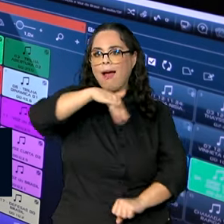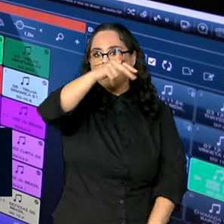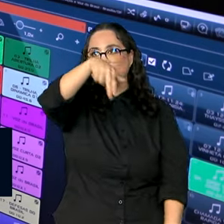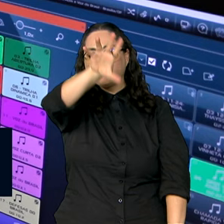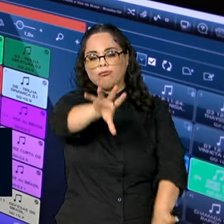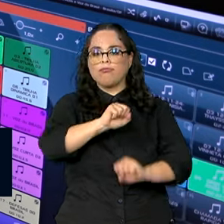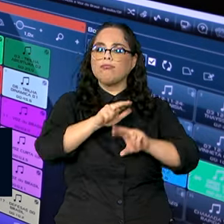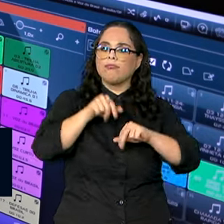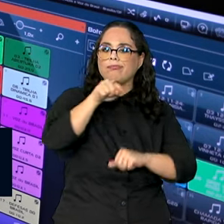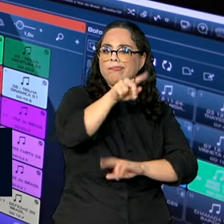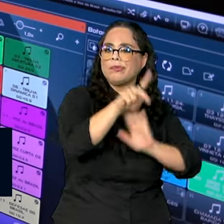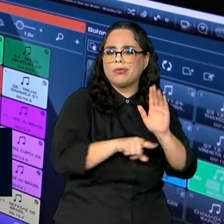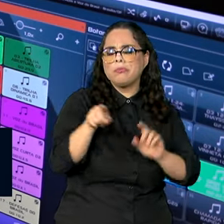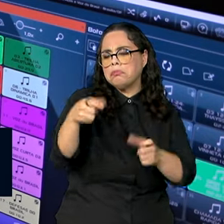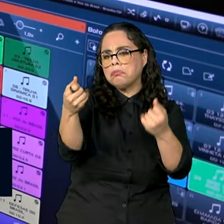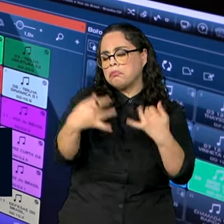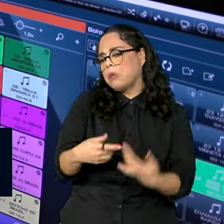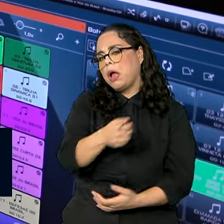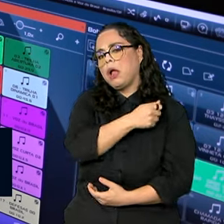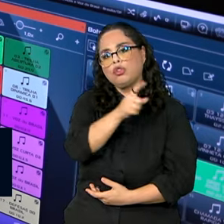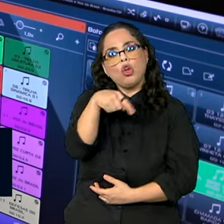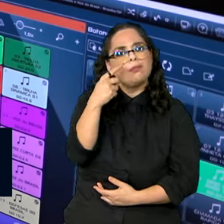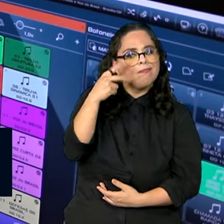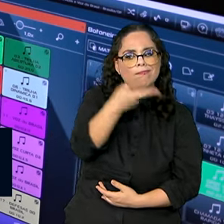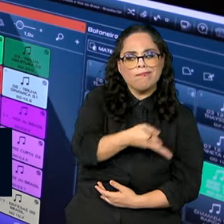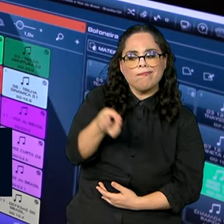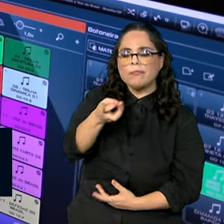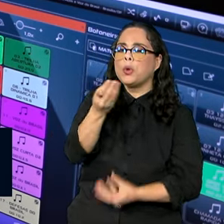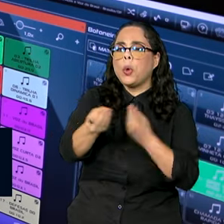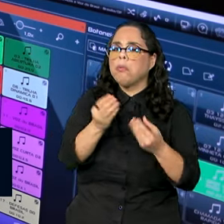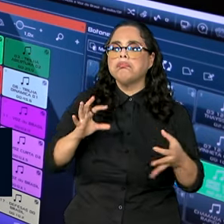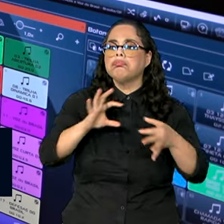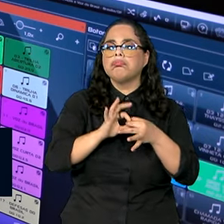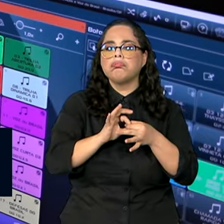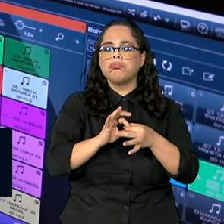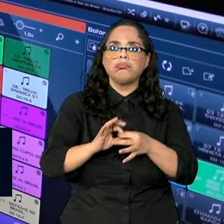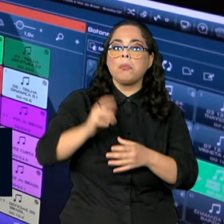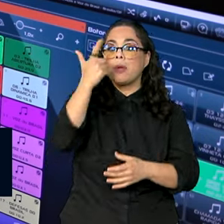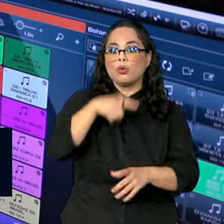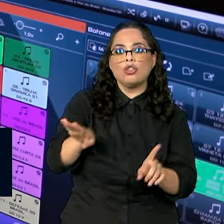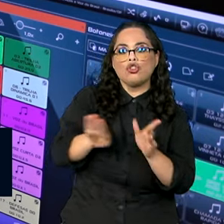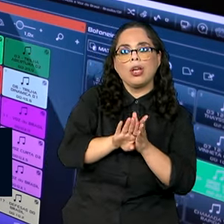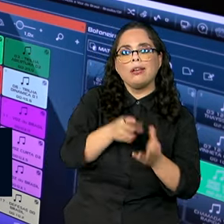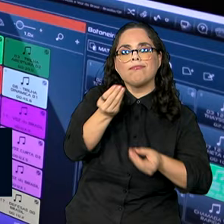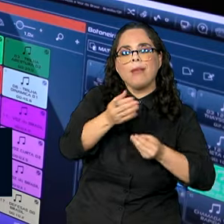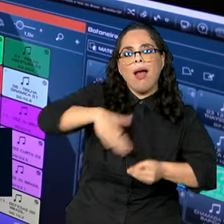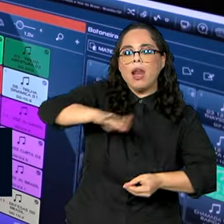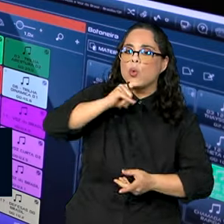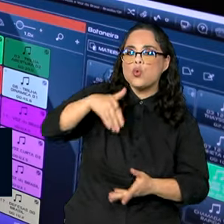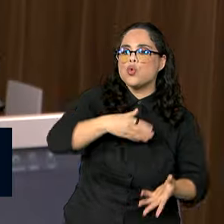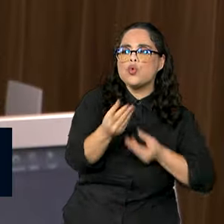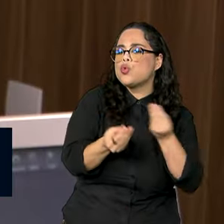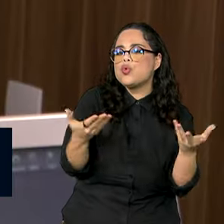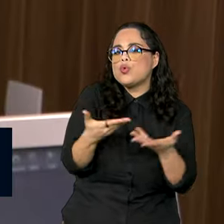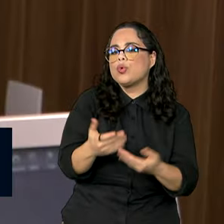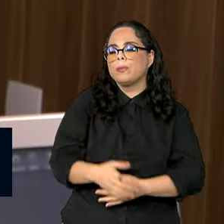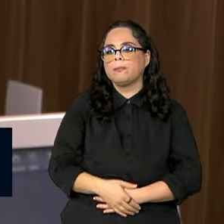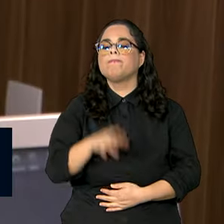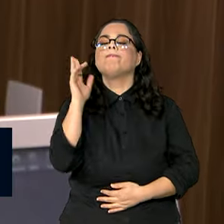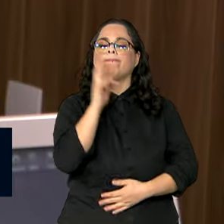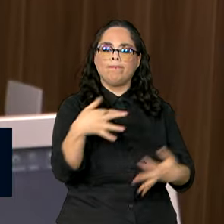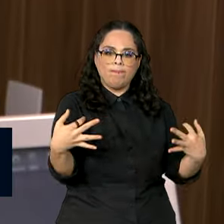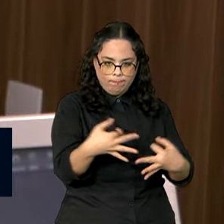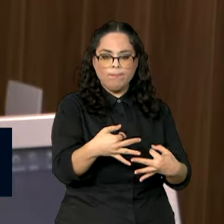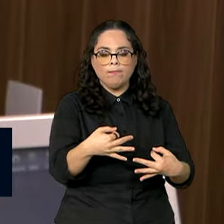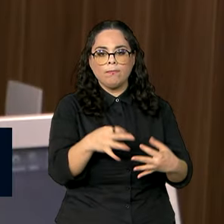O senhor pode falar um pouquinho para o nosso ouvinte o que é essa integração e quantas pessoas ela alcança atualmente? Perfeito. A integração, na